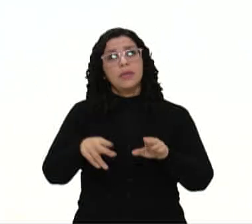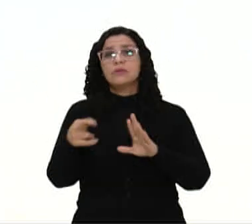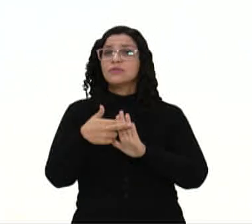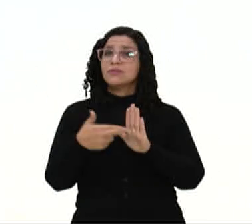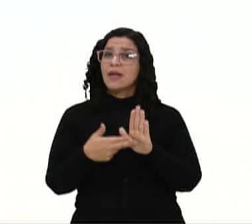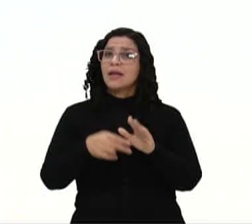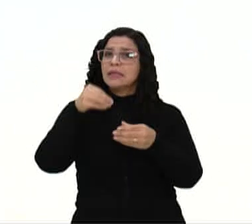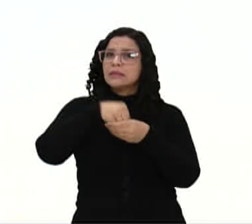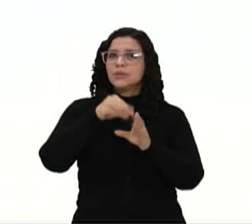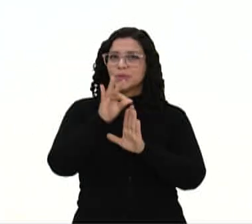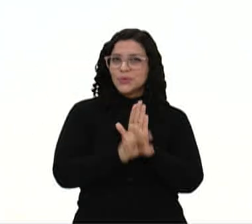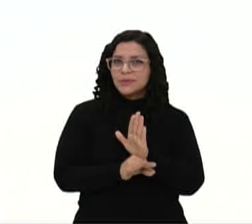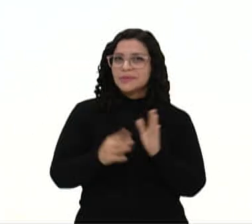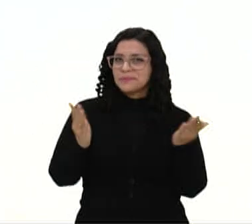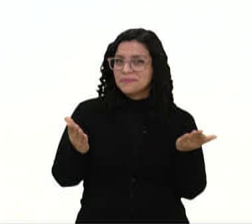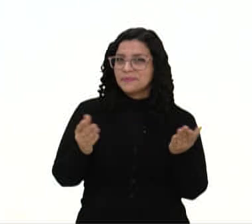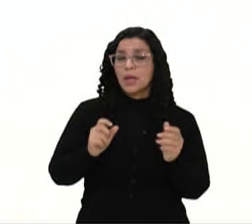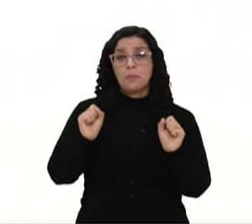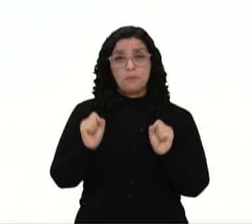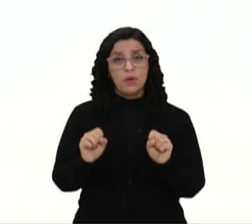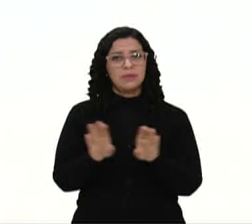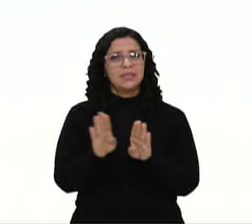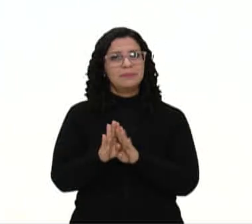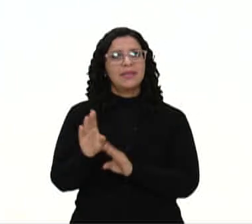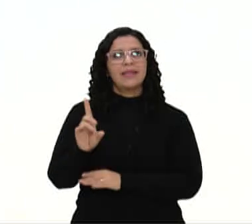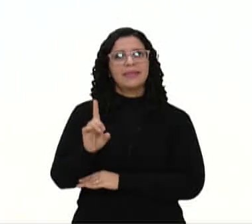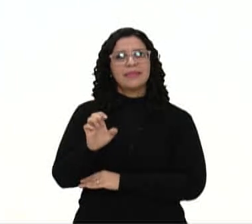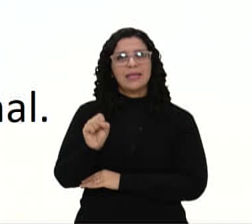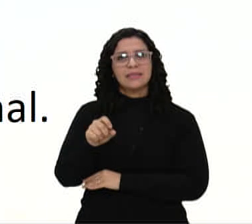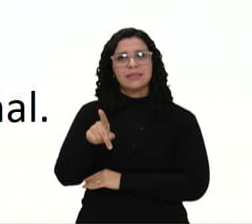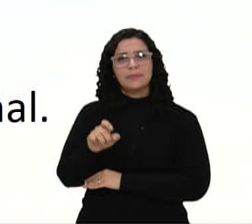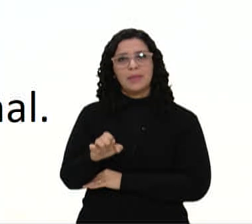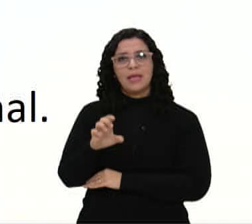o autor utilizou. Nós podemos ter também uma despedida.